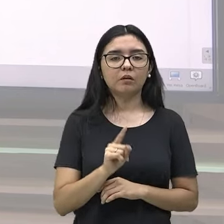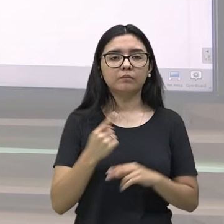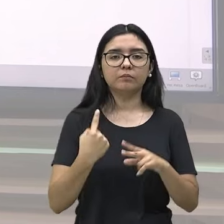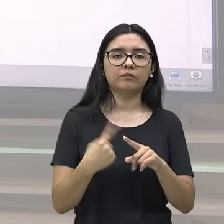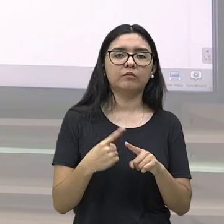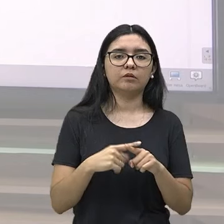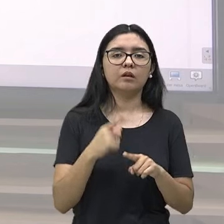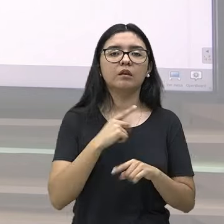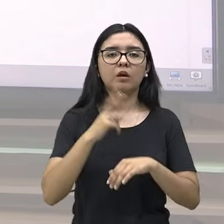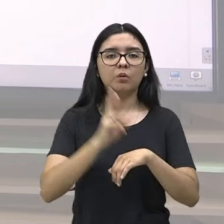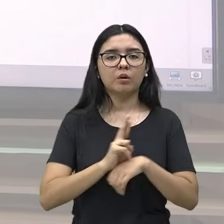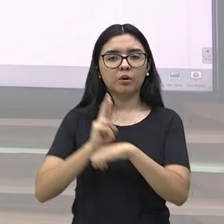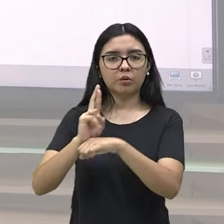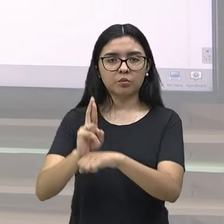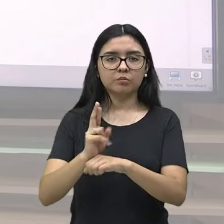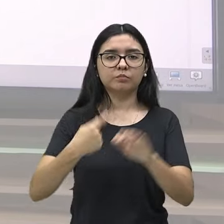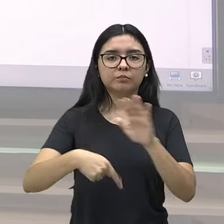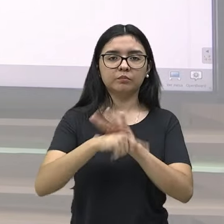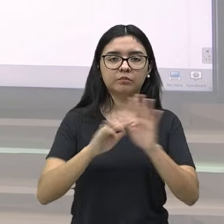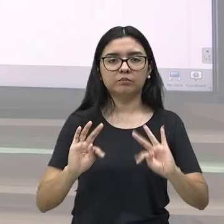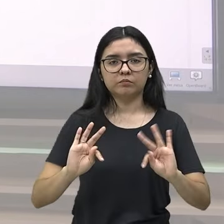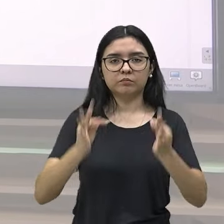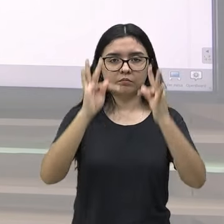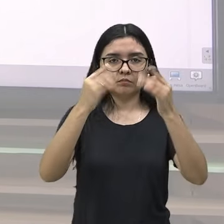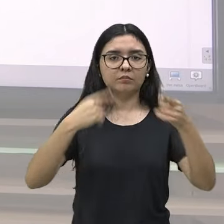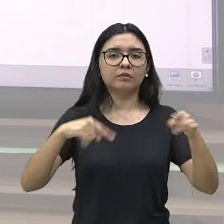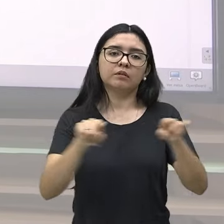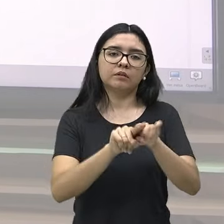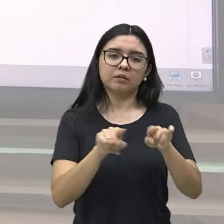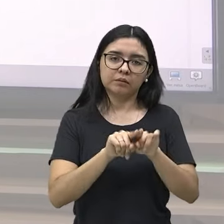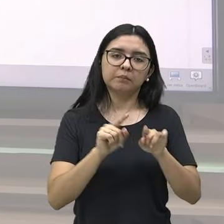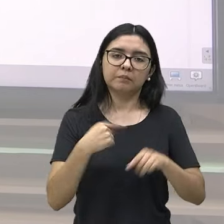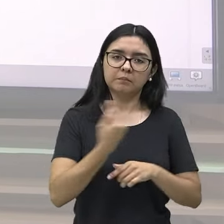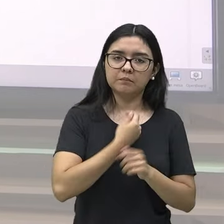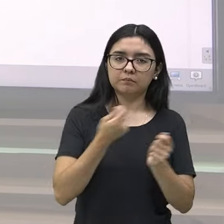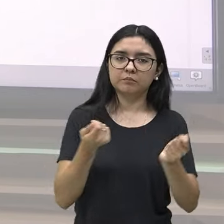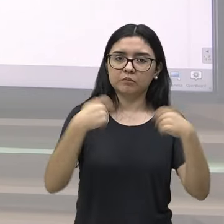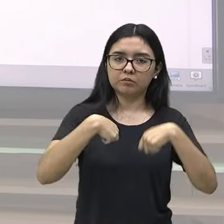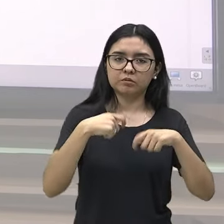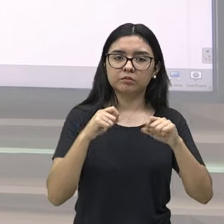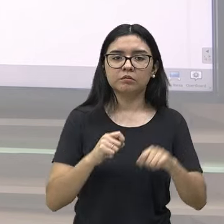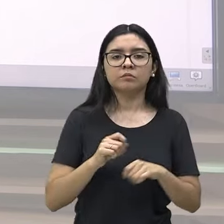temos uns recursos tecnológicos que também nós podemos utilizar